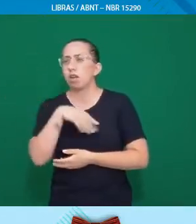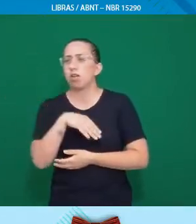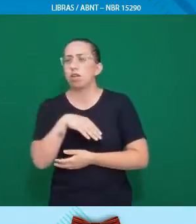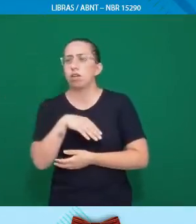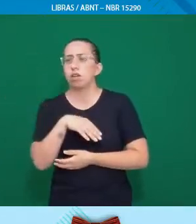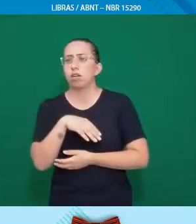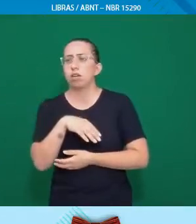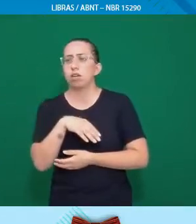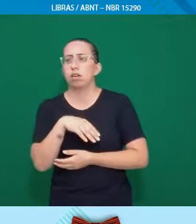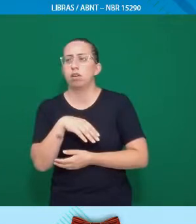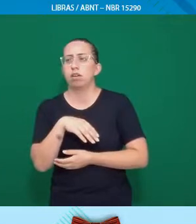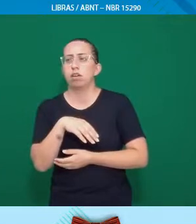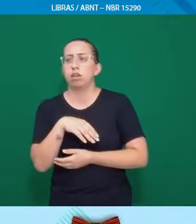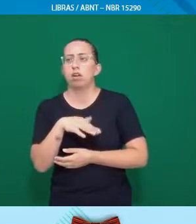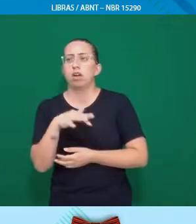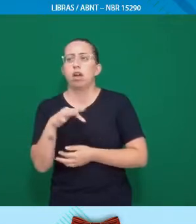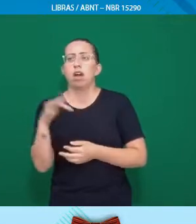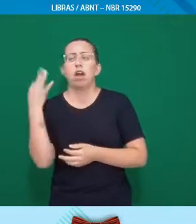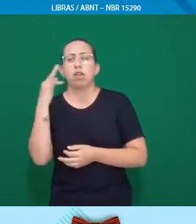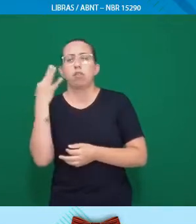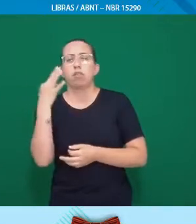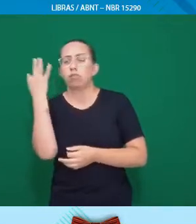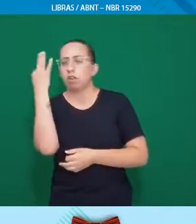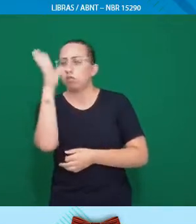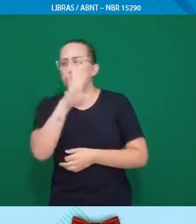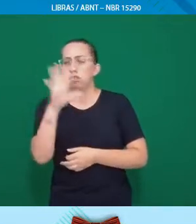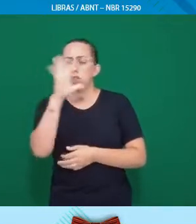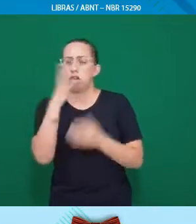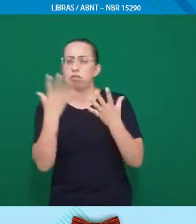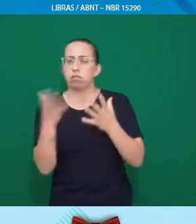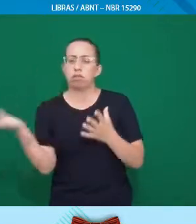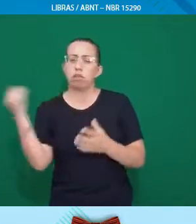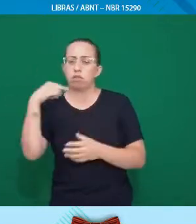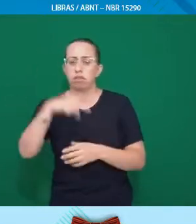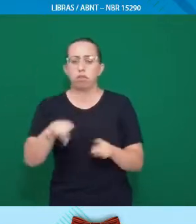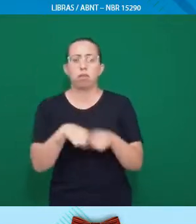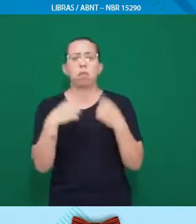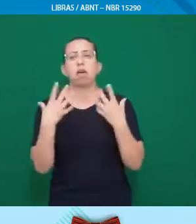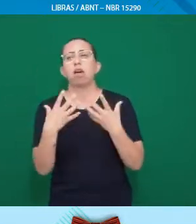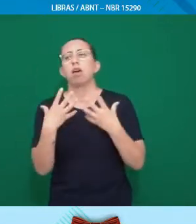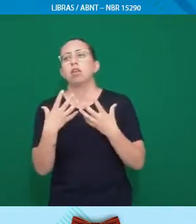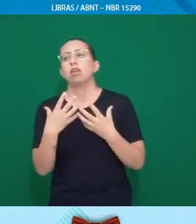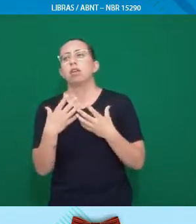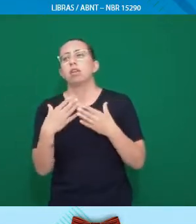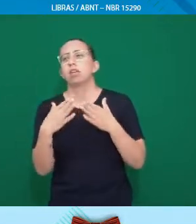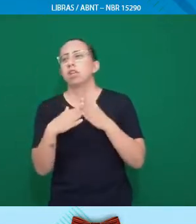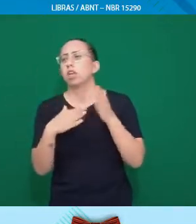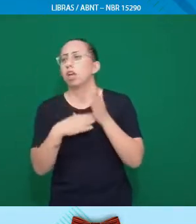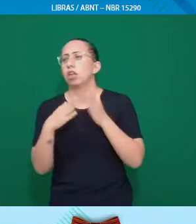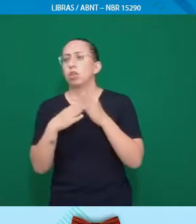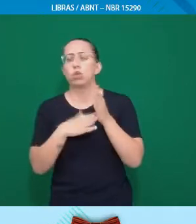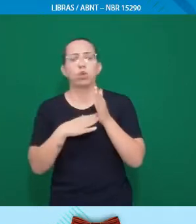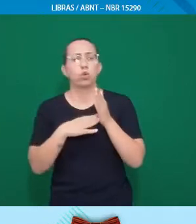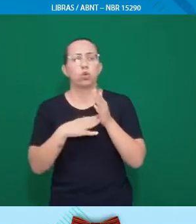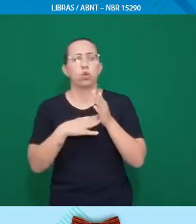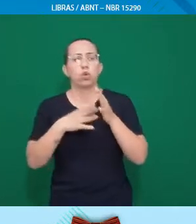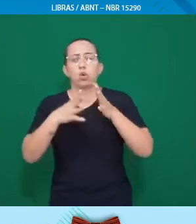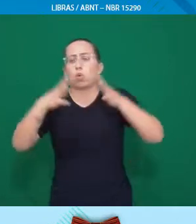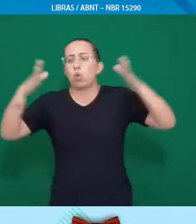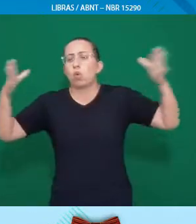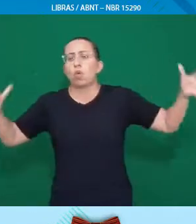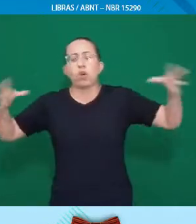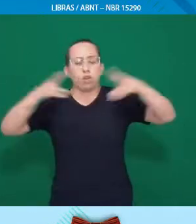deixou a Faculdade Federal Fábio lateral queria vir porque não somos mais crianças todo o território do seminário Parque Industrial